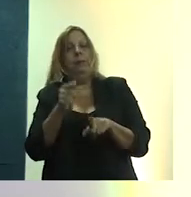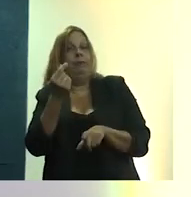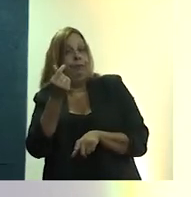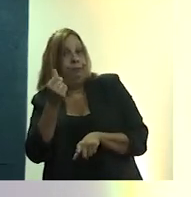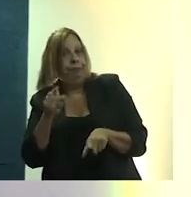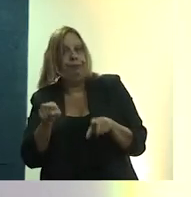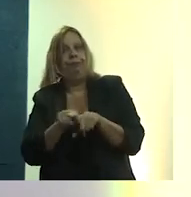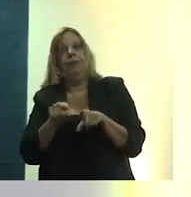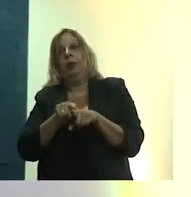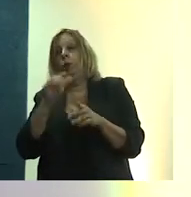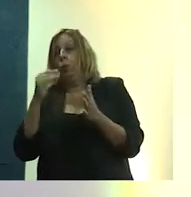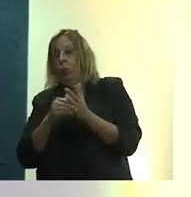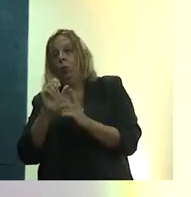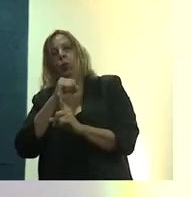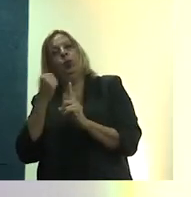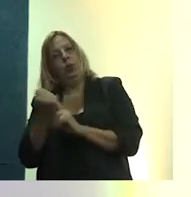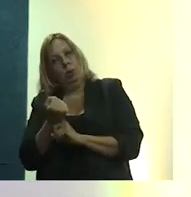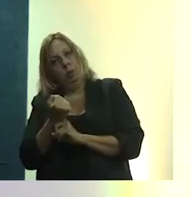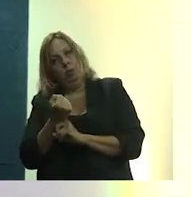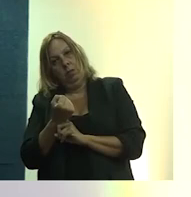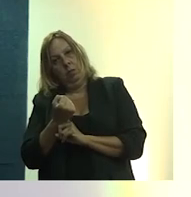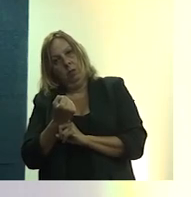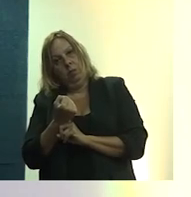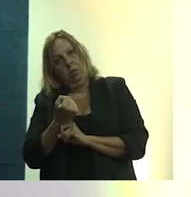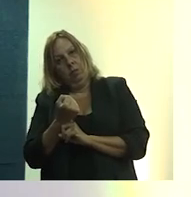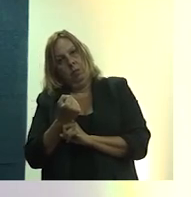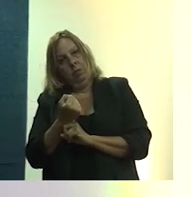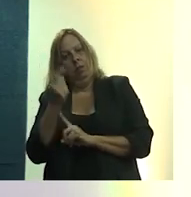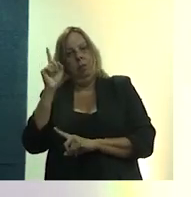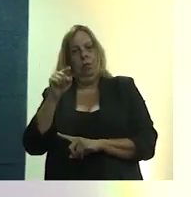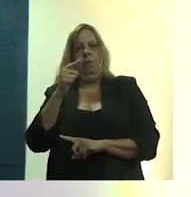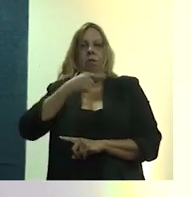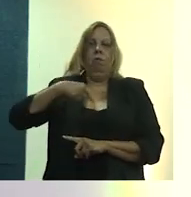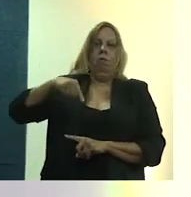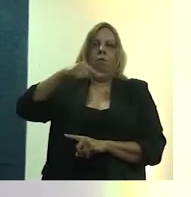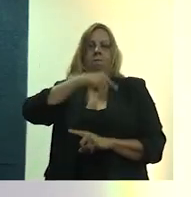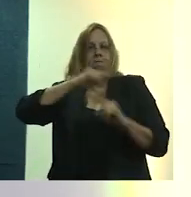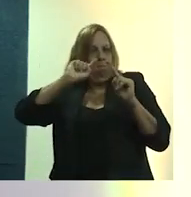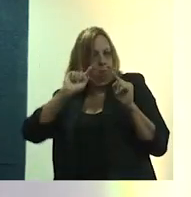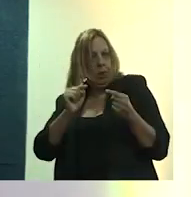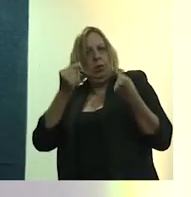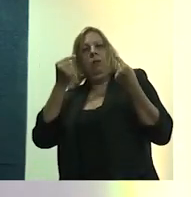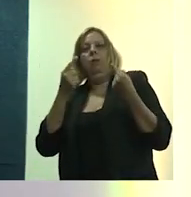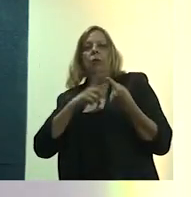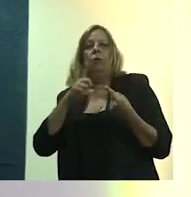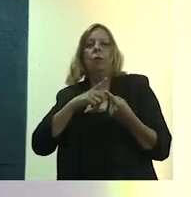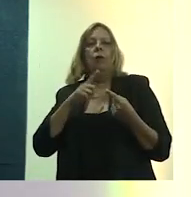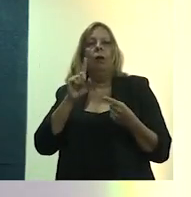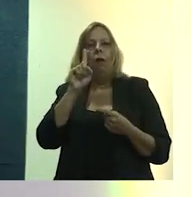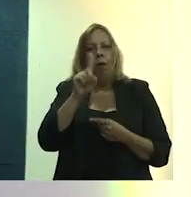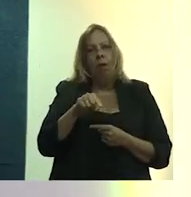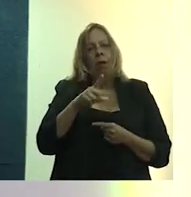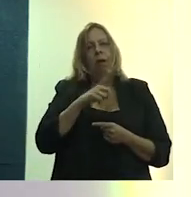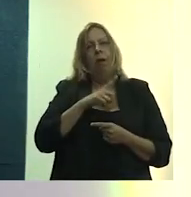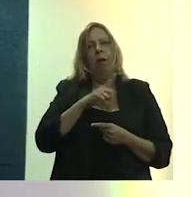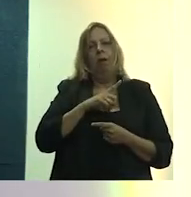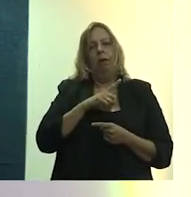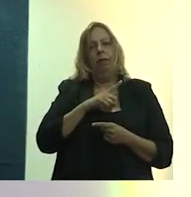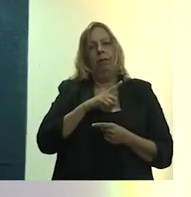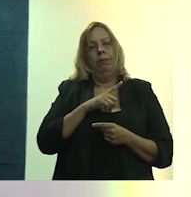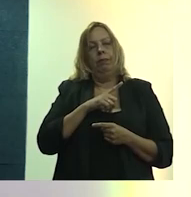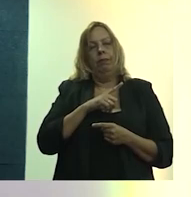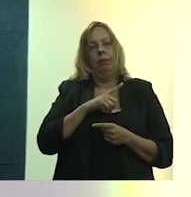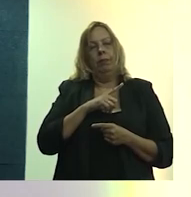e sobretudo socialmente Então essa é o nosso grande desafio esse nosso grande